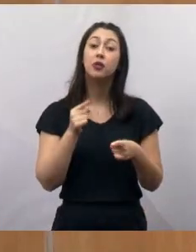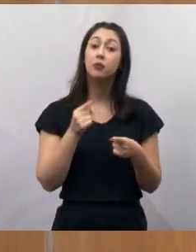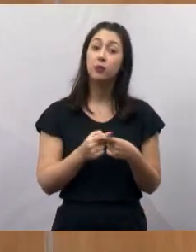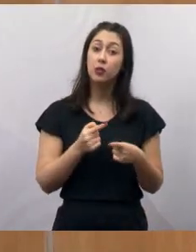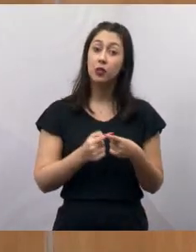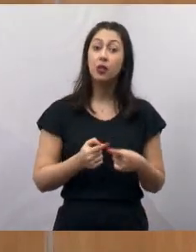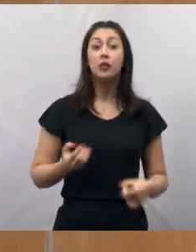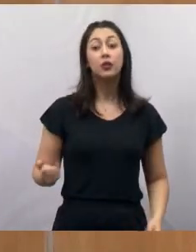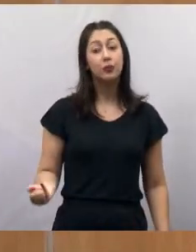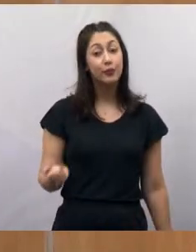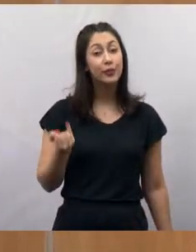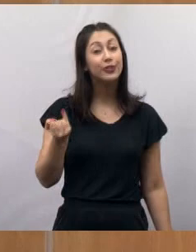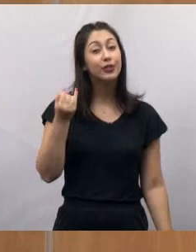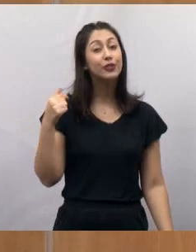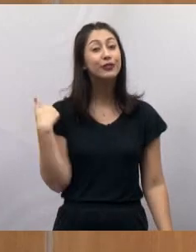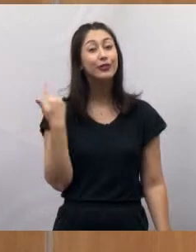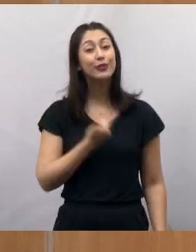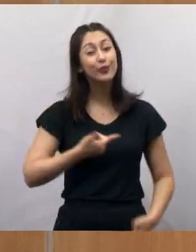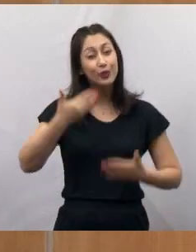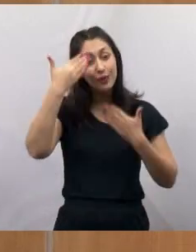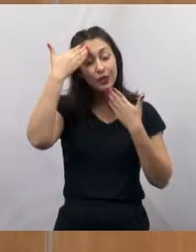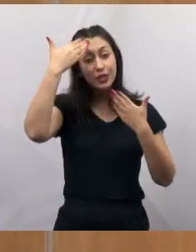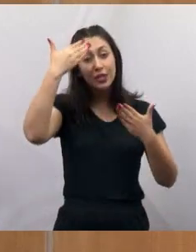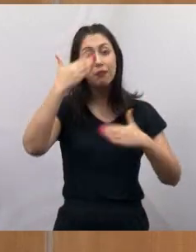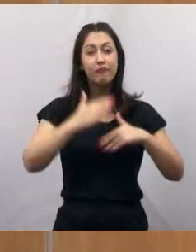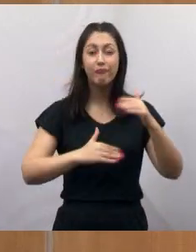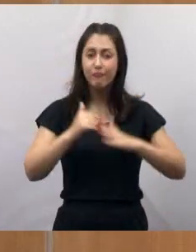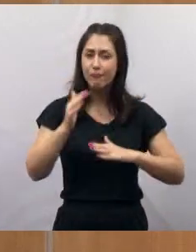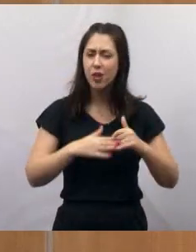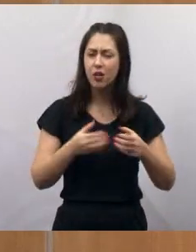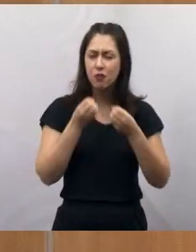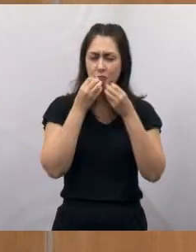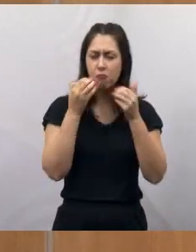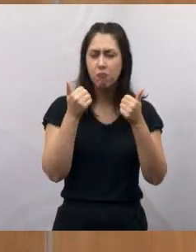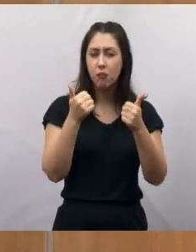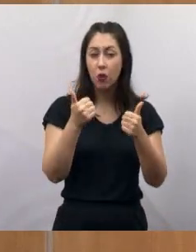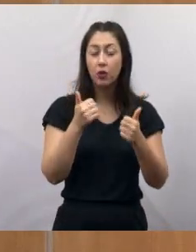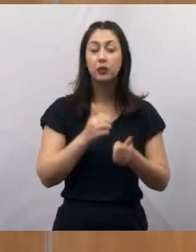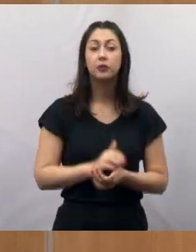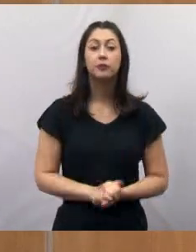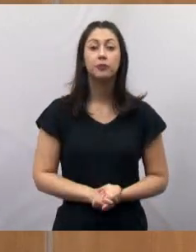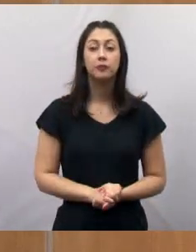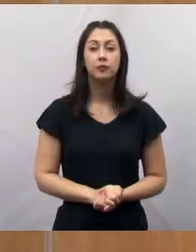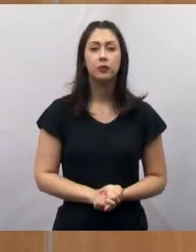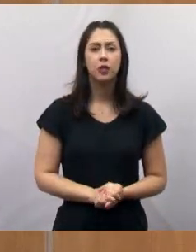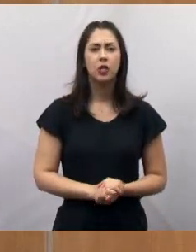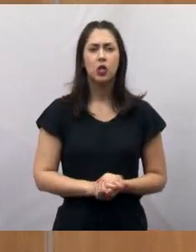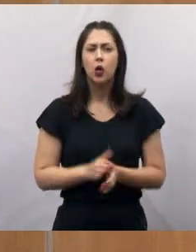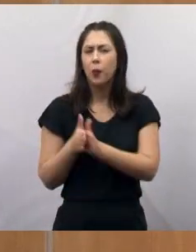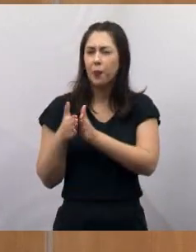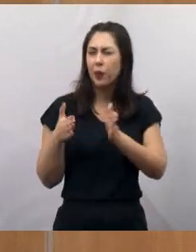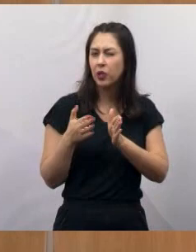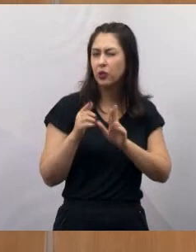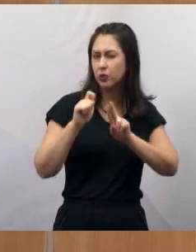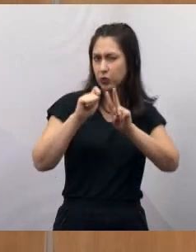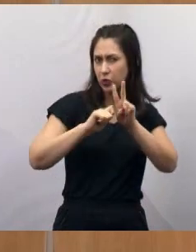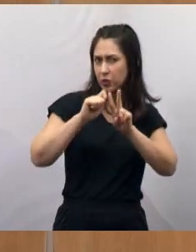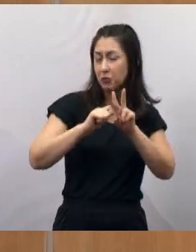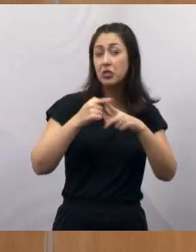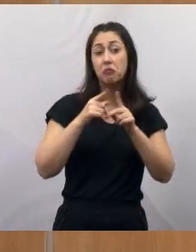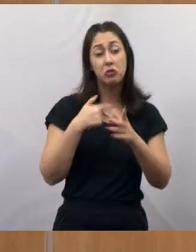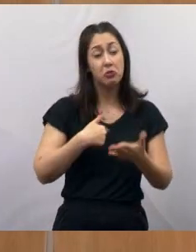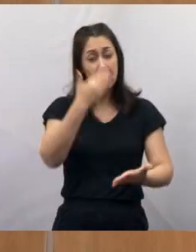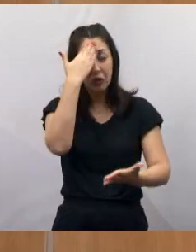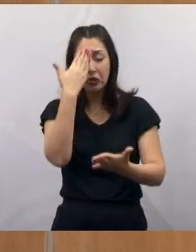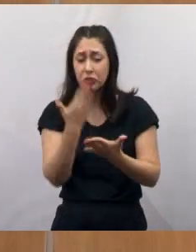gente agradecer as boas iniciativas. Previsto estar por 2 meses, mas acredito que vá se estender